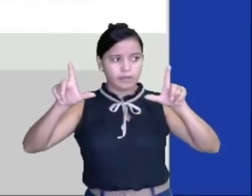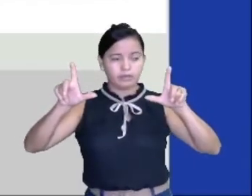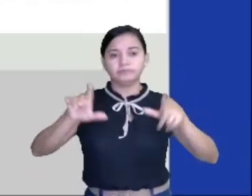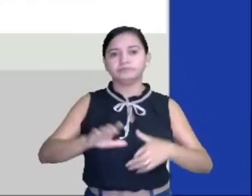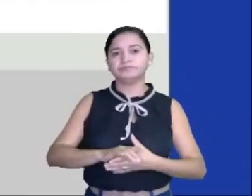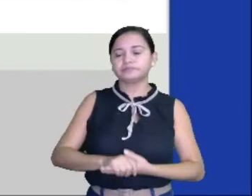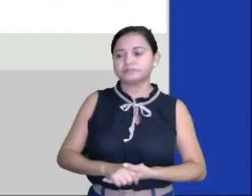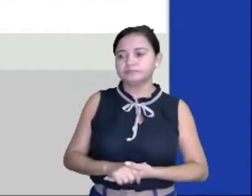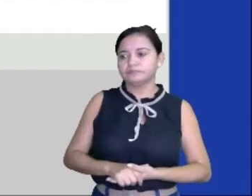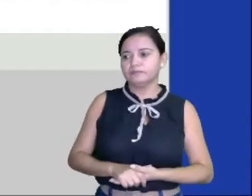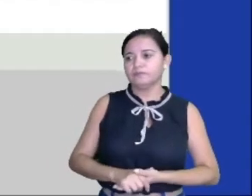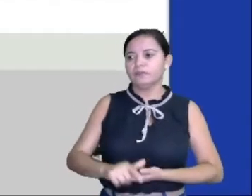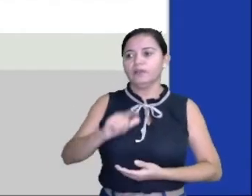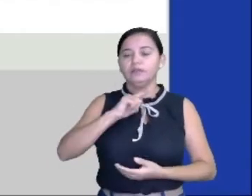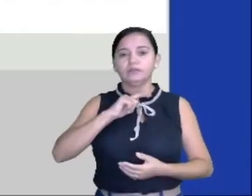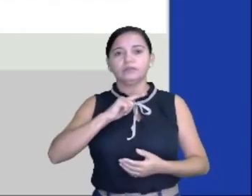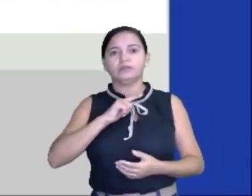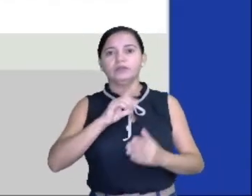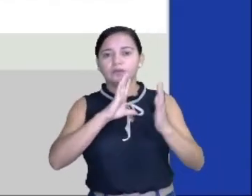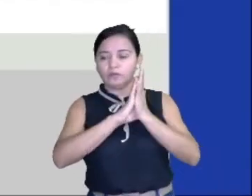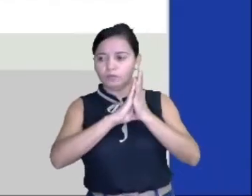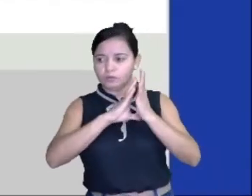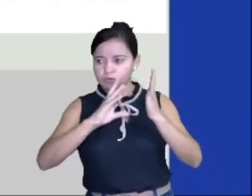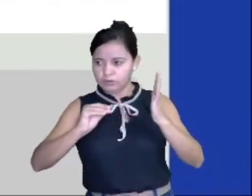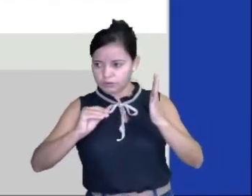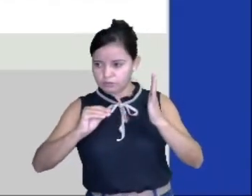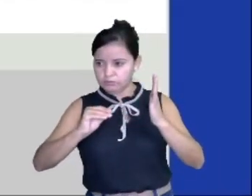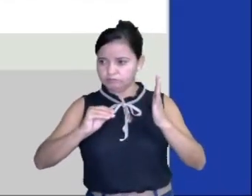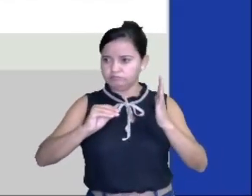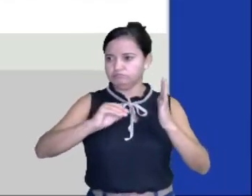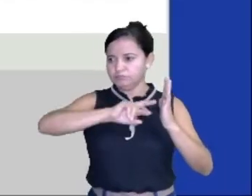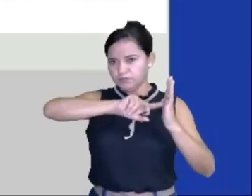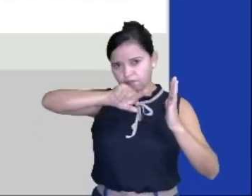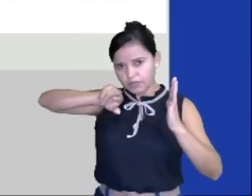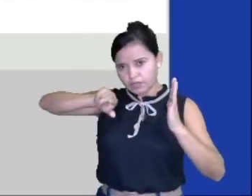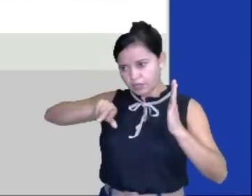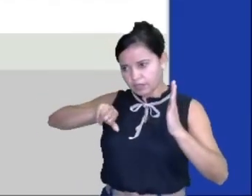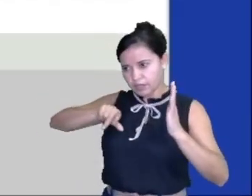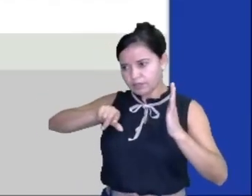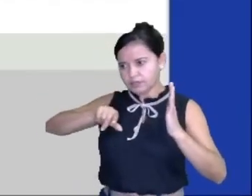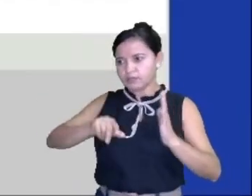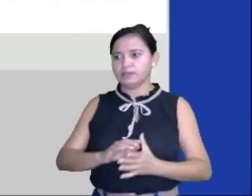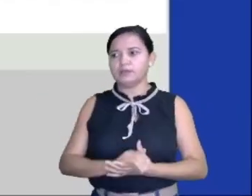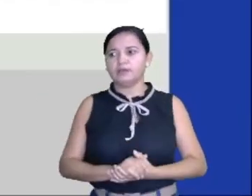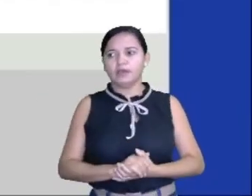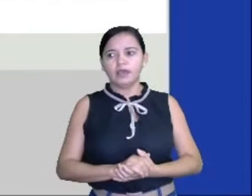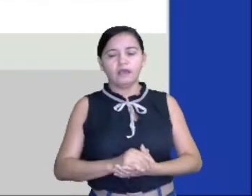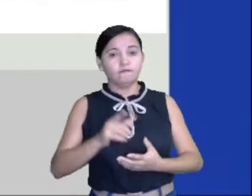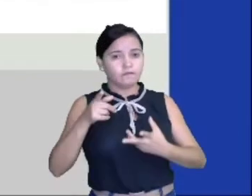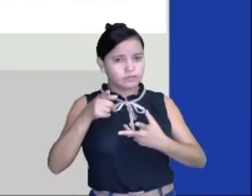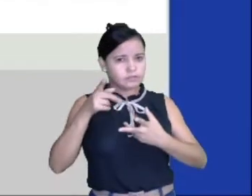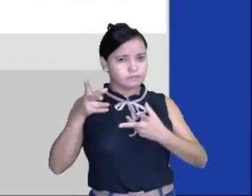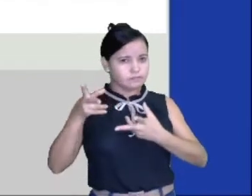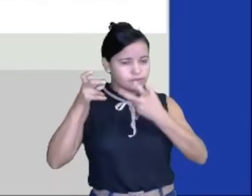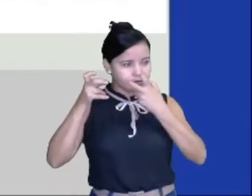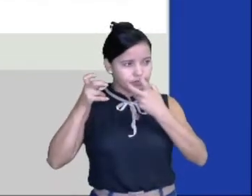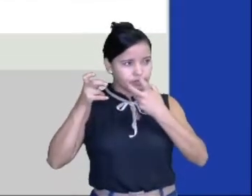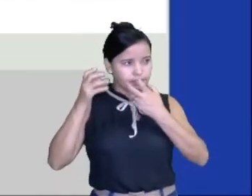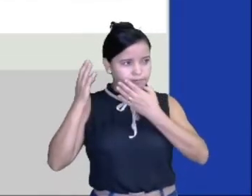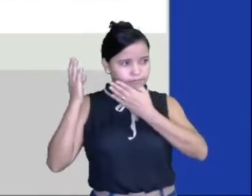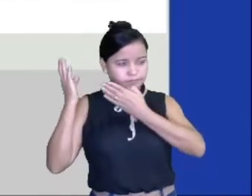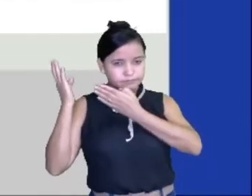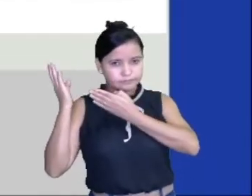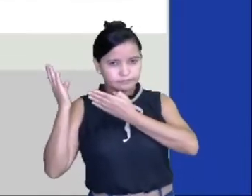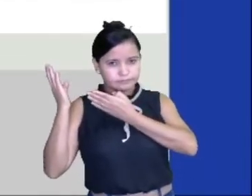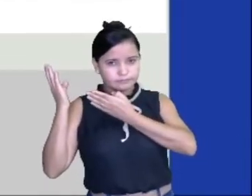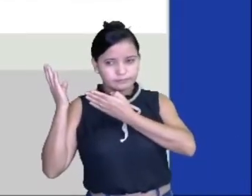exemplo, o modelo que eu botei aqui é do sódio. O que está lá em cima, em caixa alta, lá em cima, você percebe que ele,